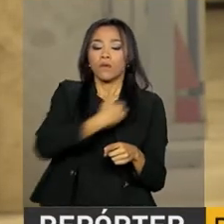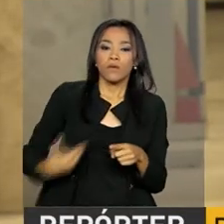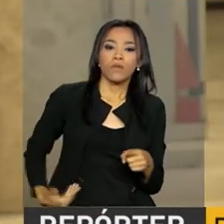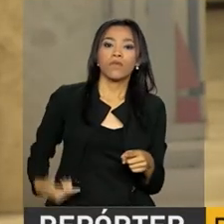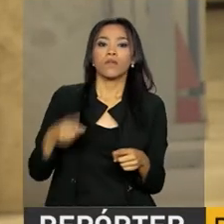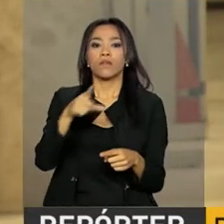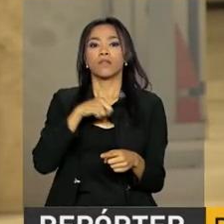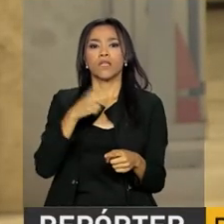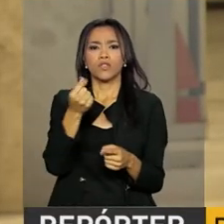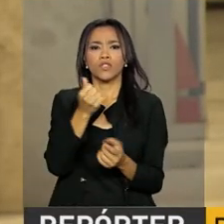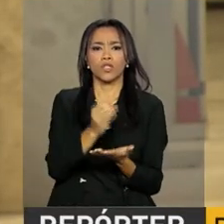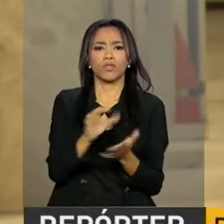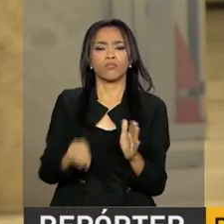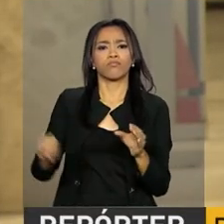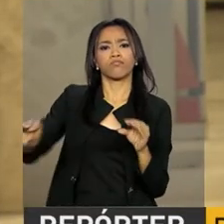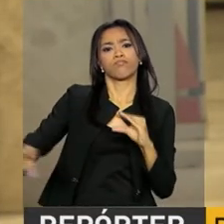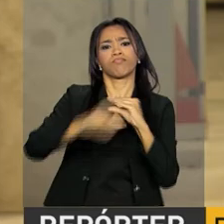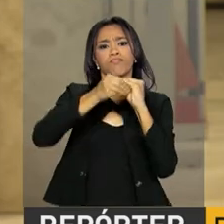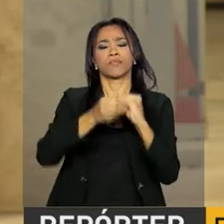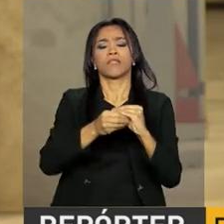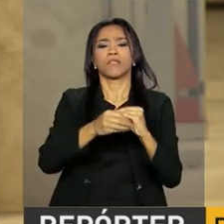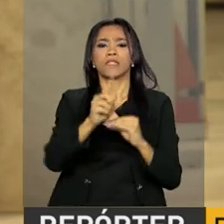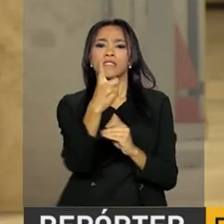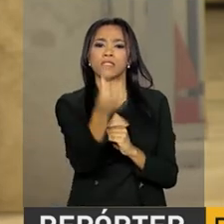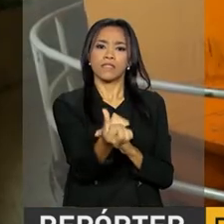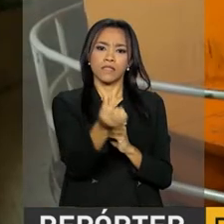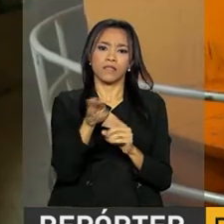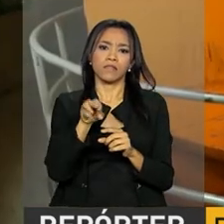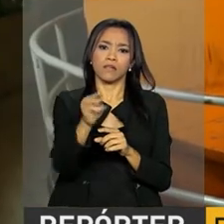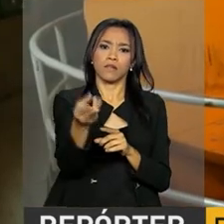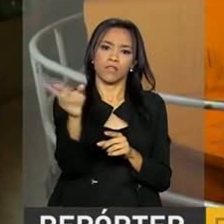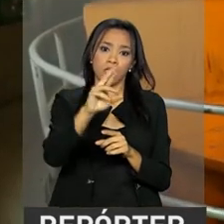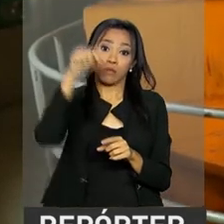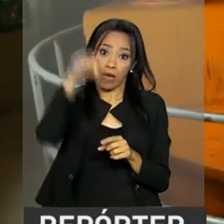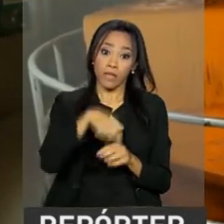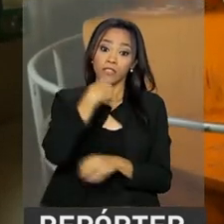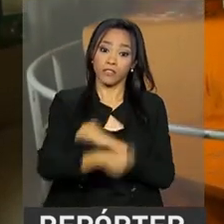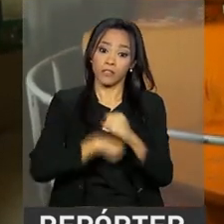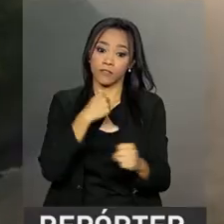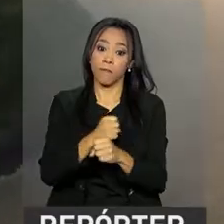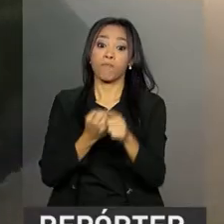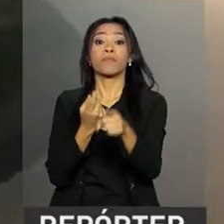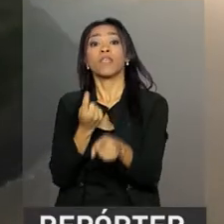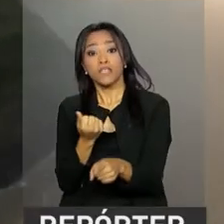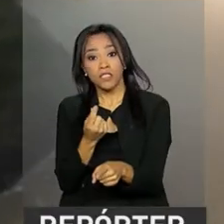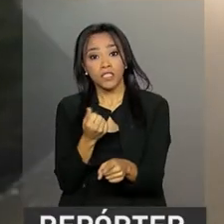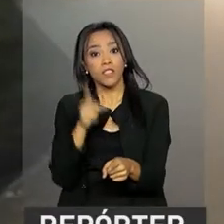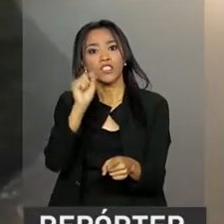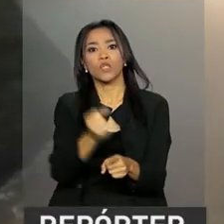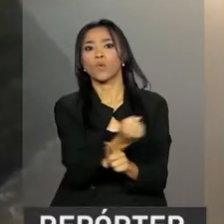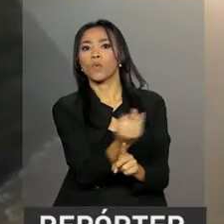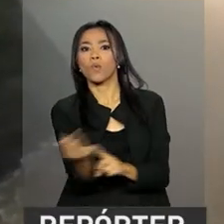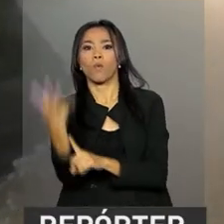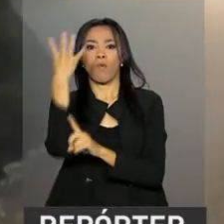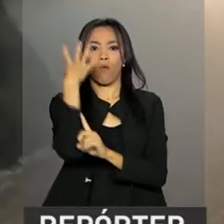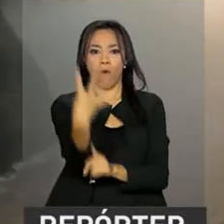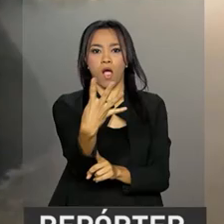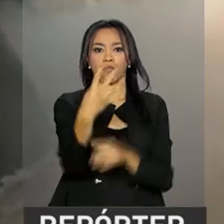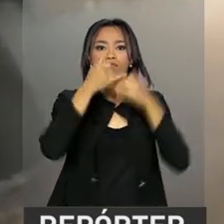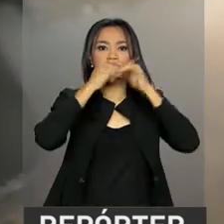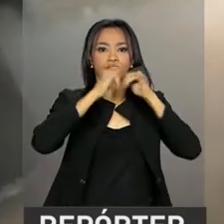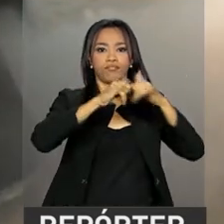pouco mais de 16 milhões de reais para este ano estes recursos virão de quatro hidrelétricas que o governo